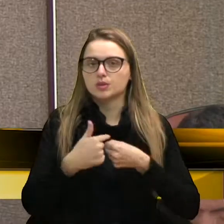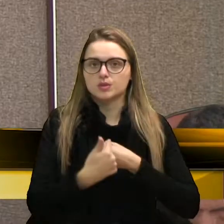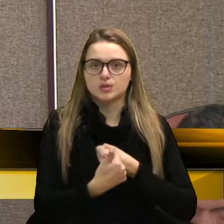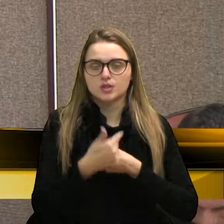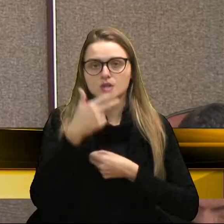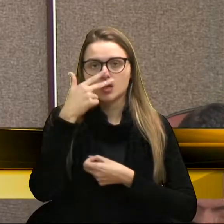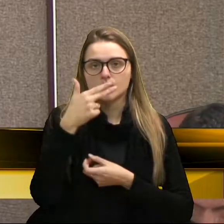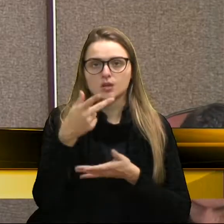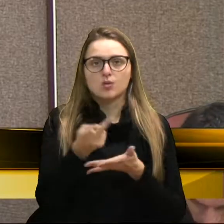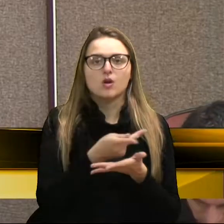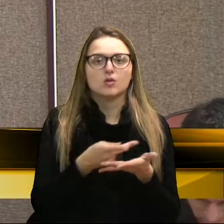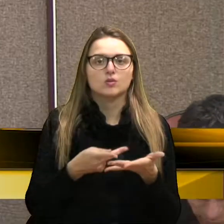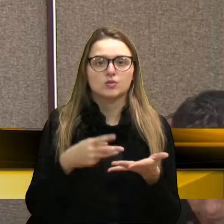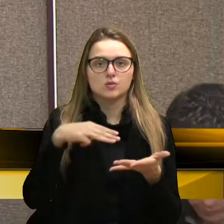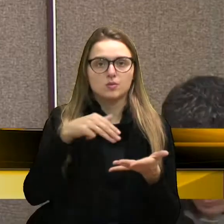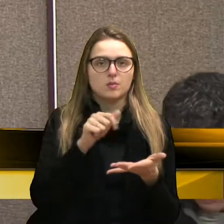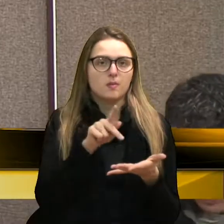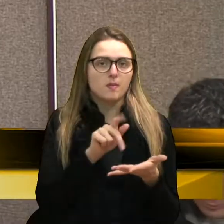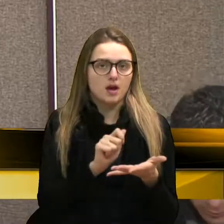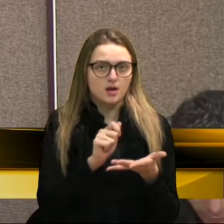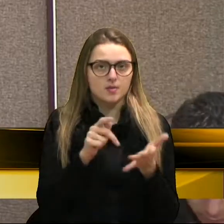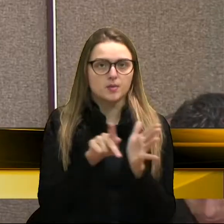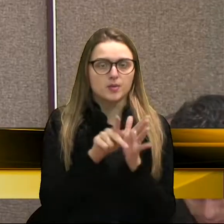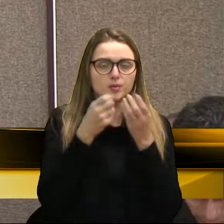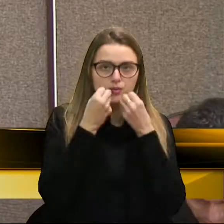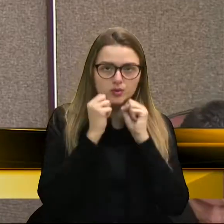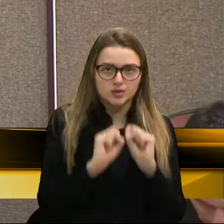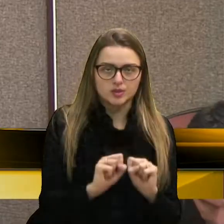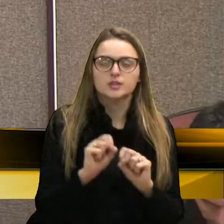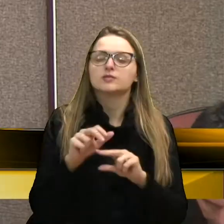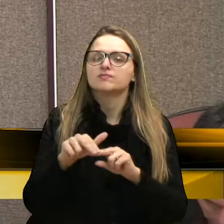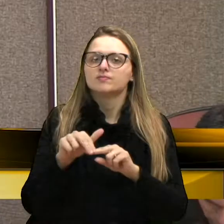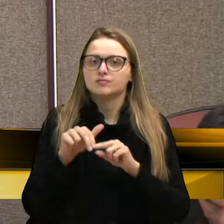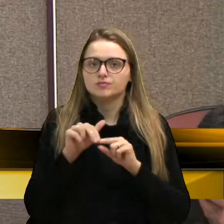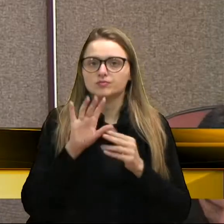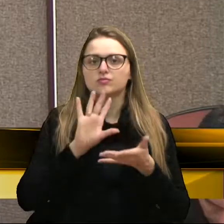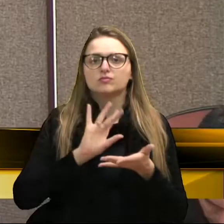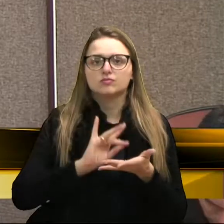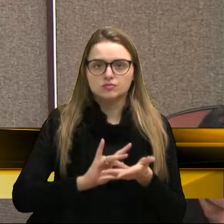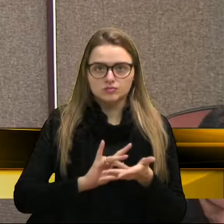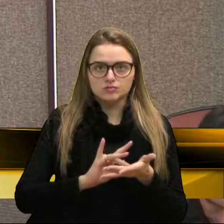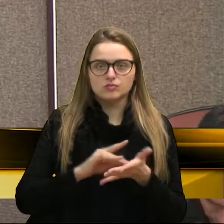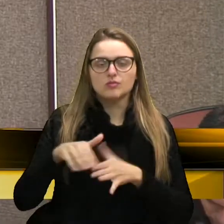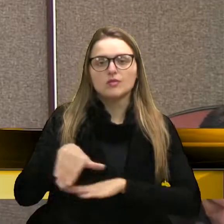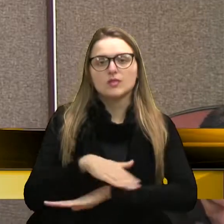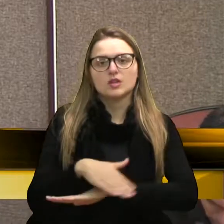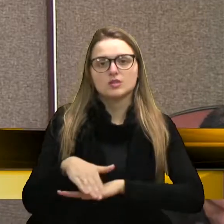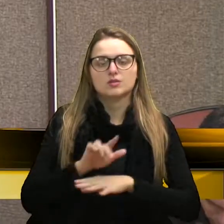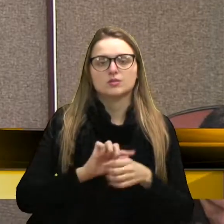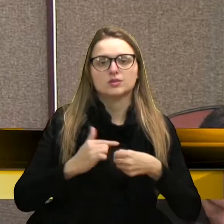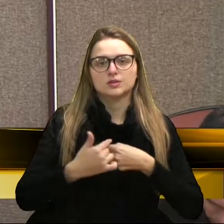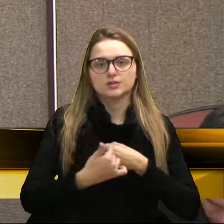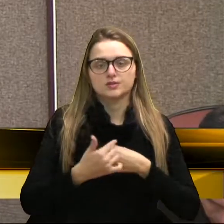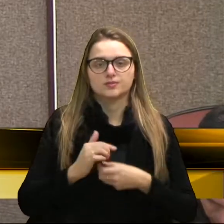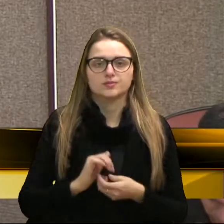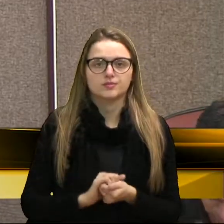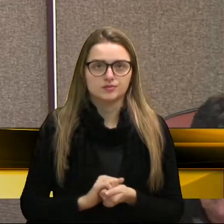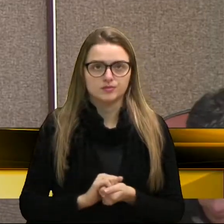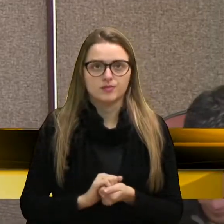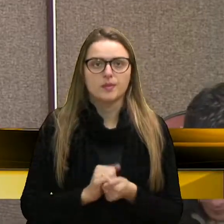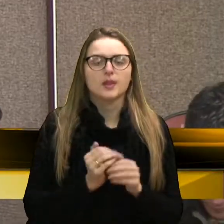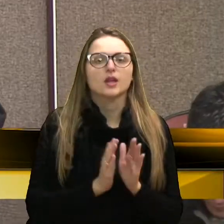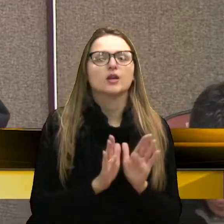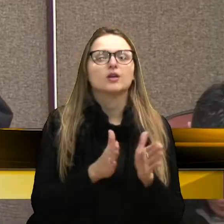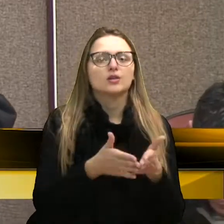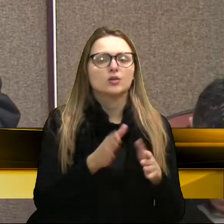conforme mapa dessa secretaria. Portanto, integra o sistema viário oficial do município. A Comissão